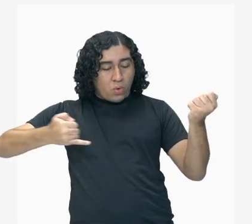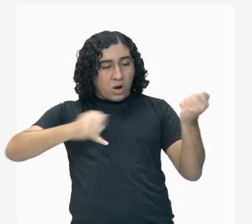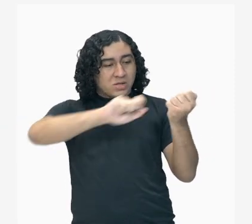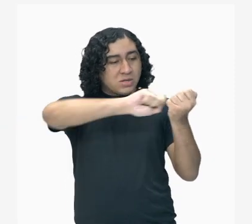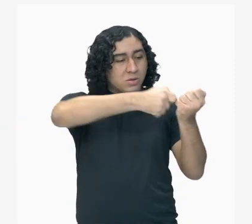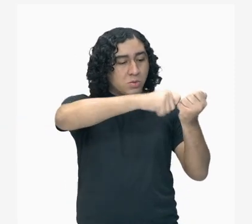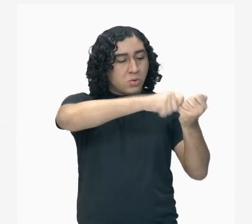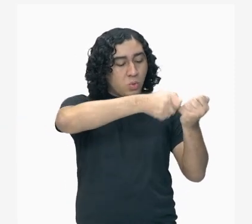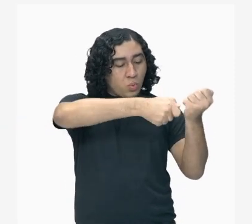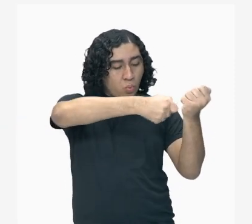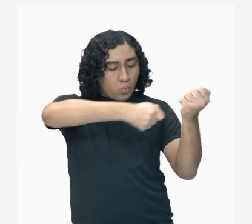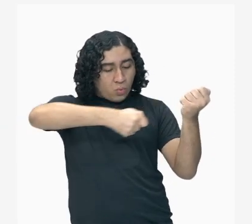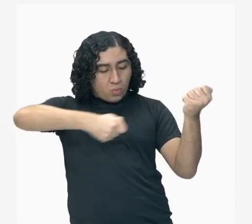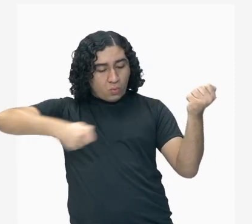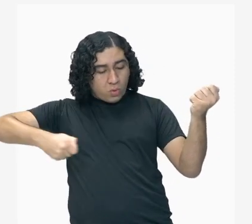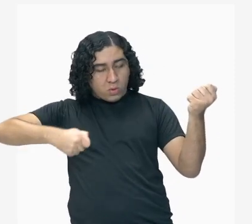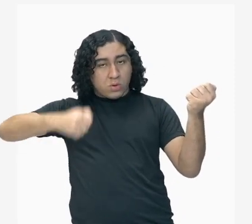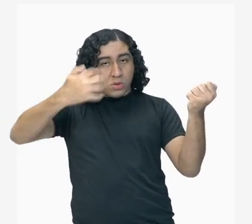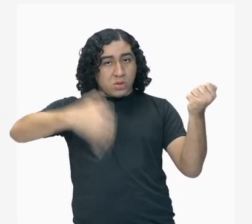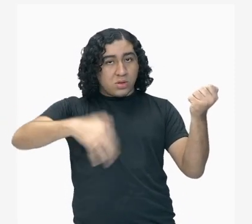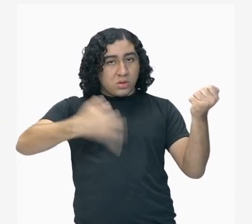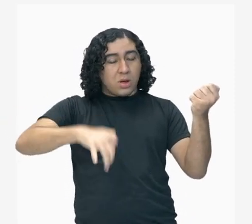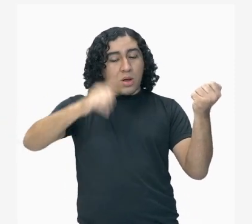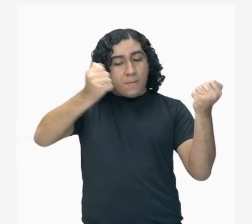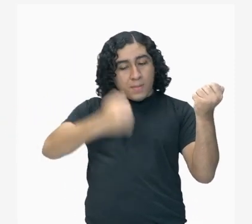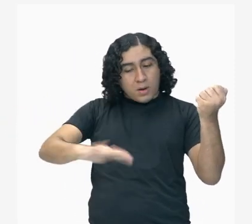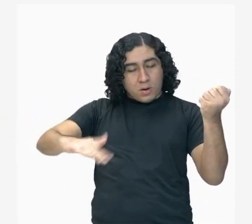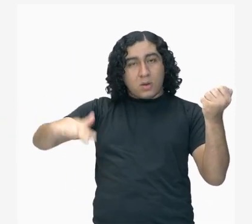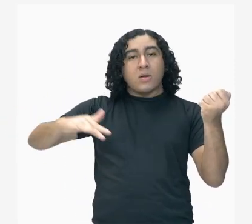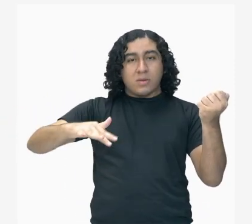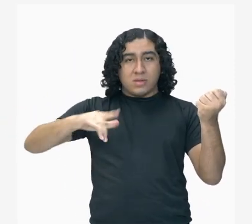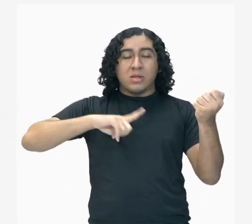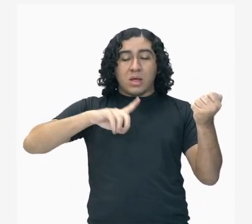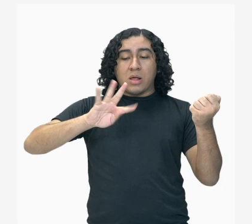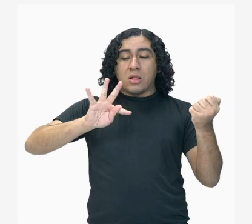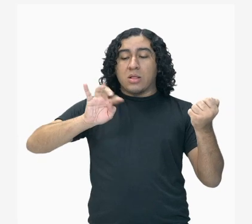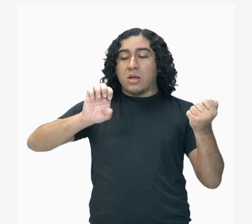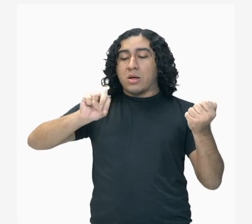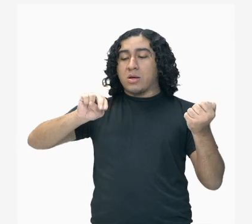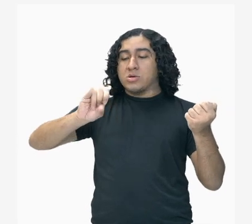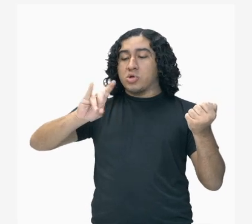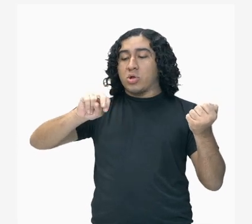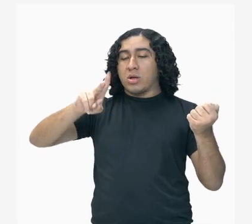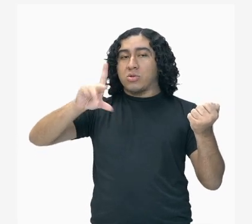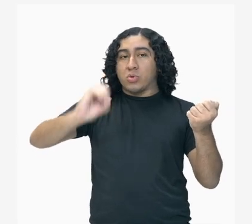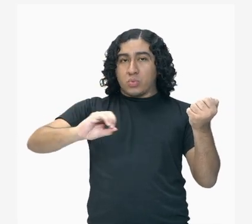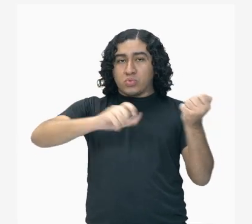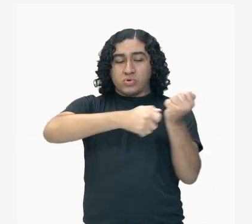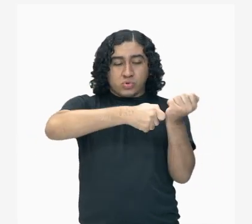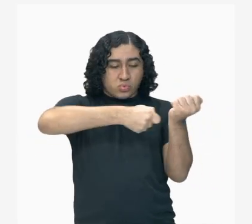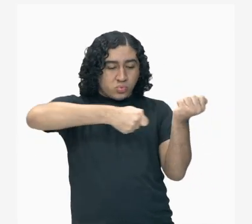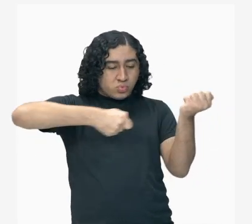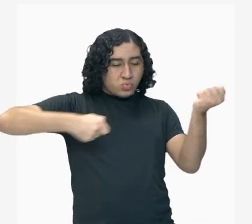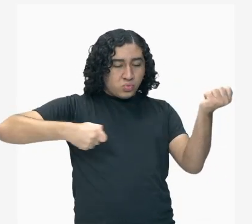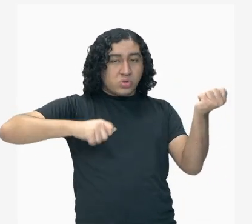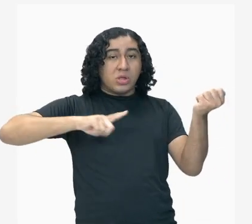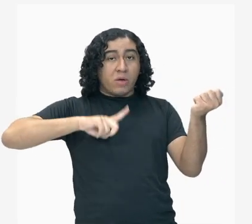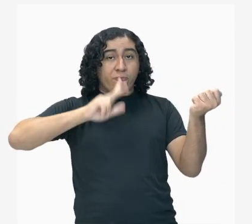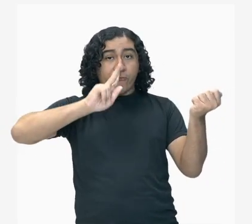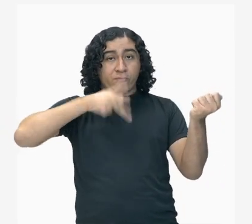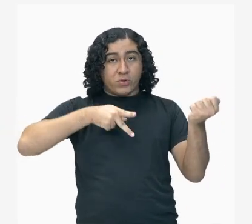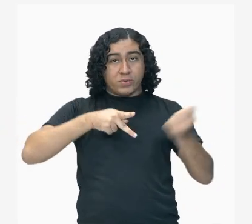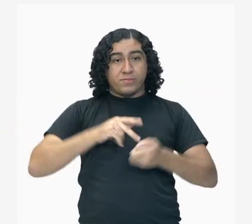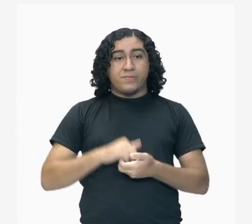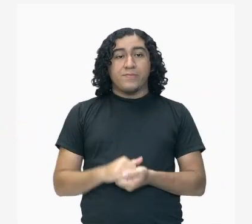el ela está esticada está tensionada né tensionada significa que tá esticada com uma certa força de